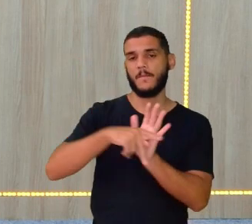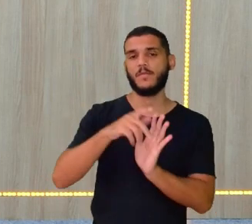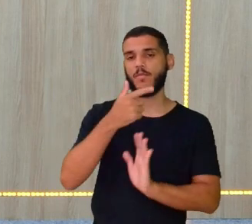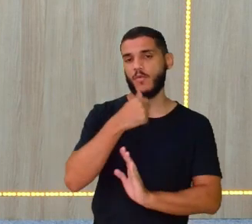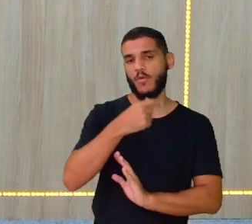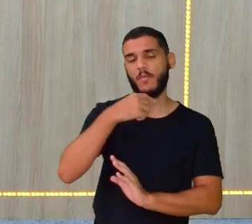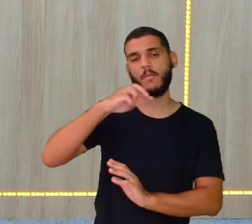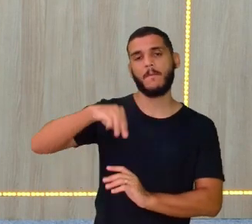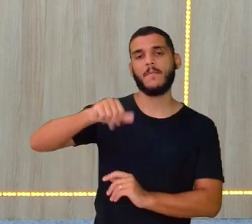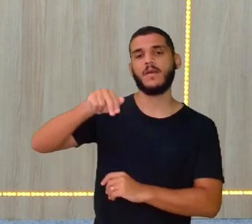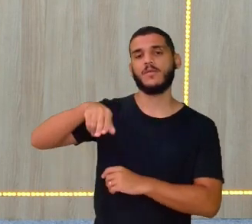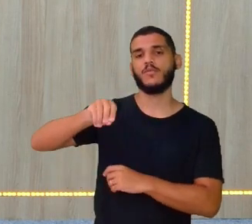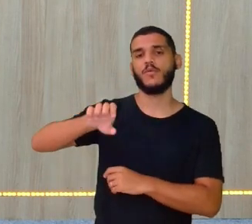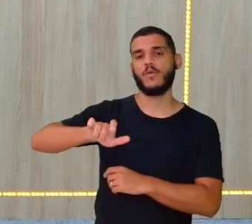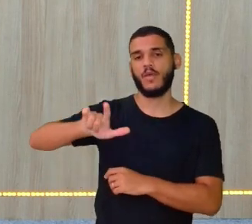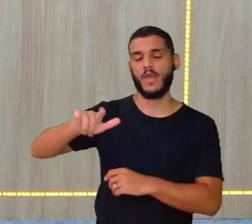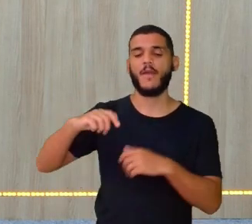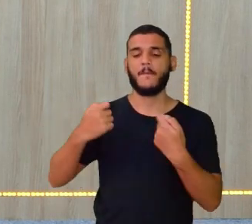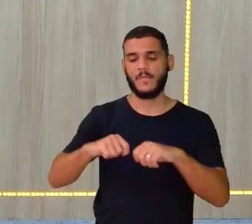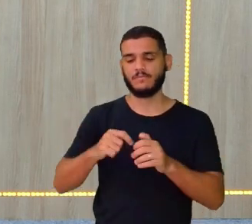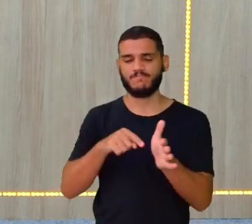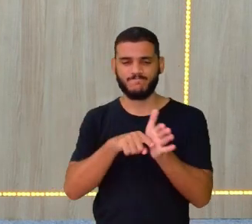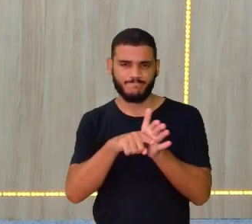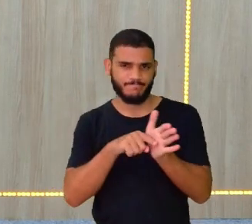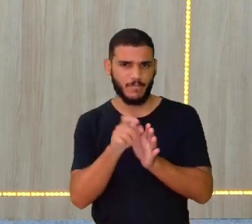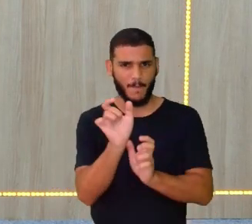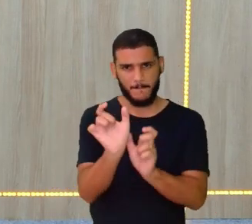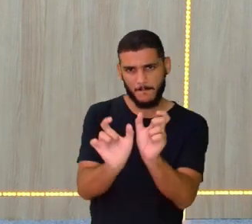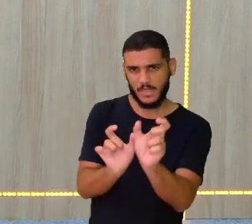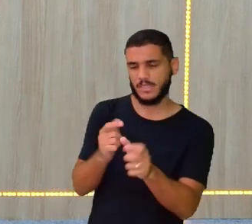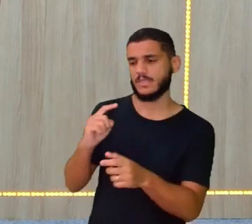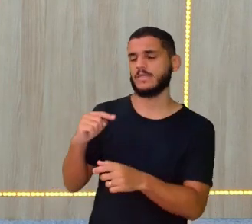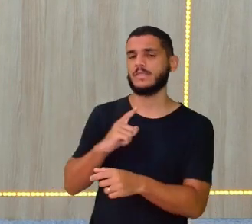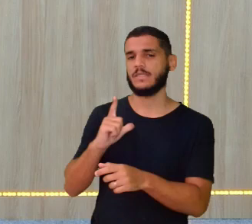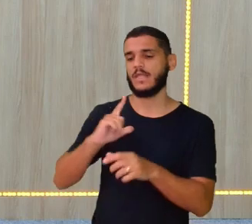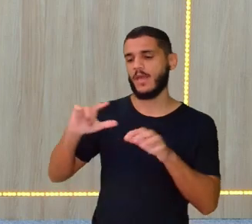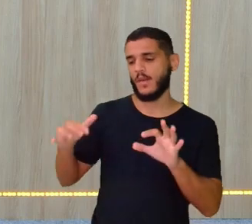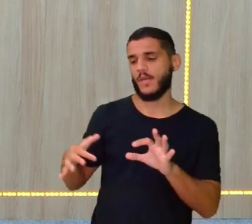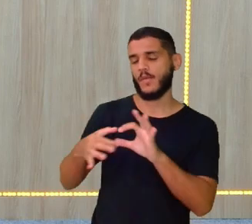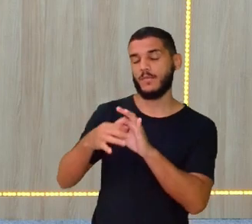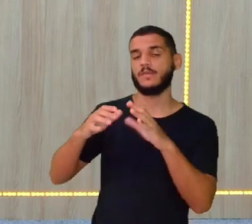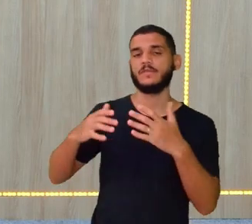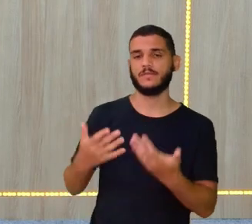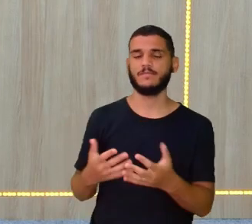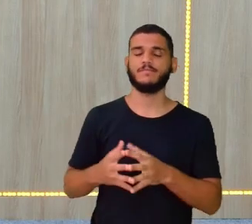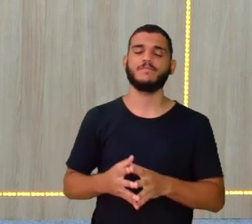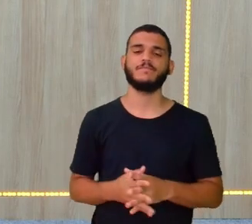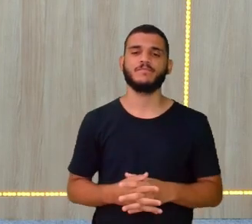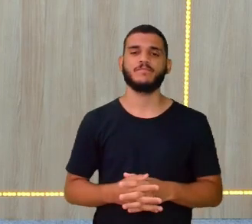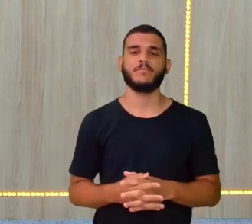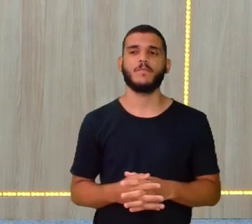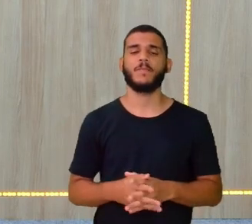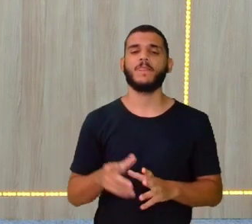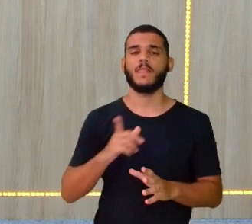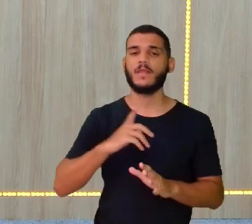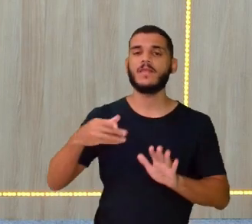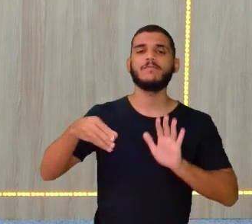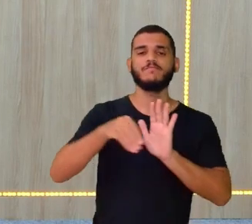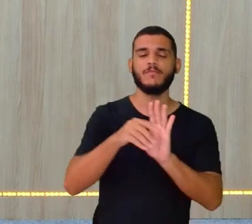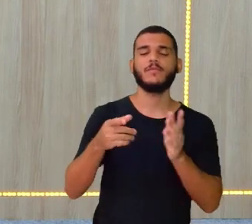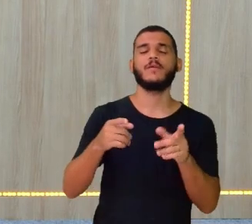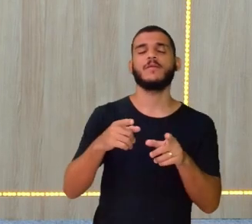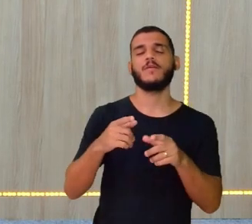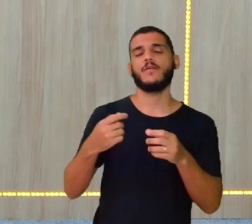Barros, vamos analisar algumas palavras que ele coloca aí dentro, não é, da sua